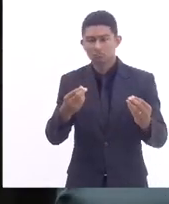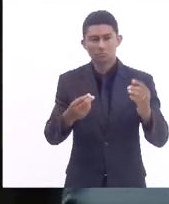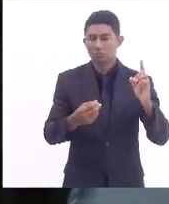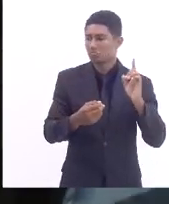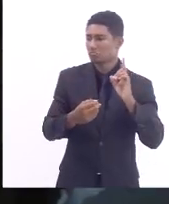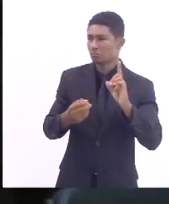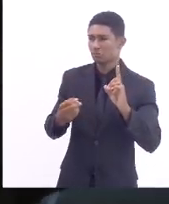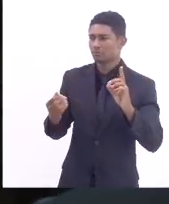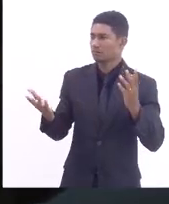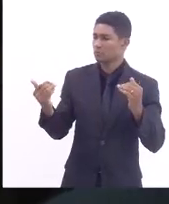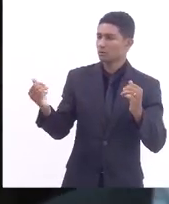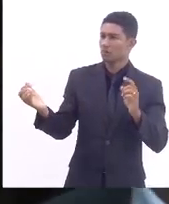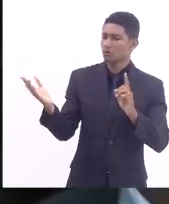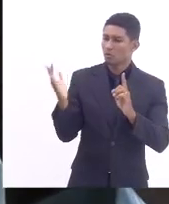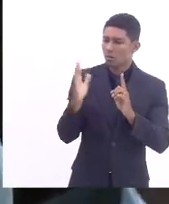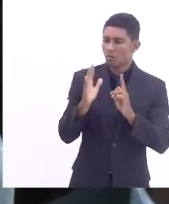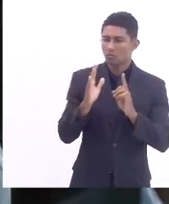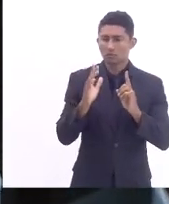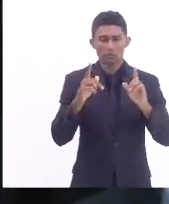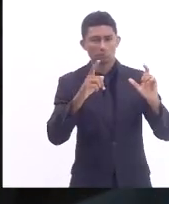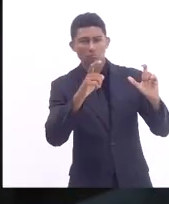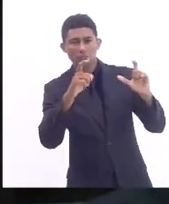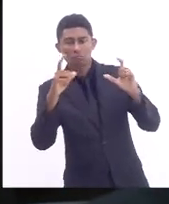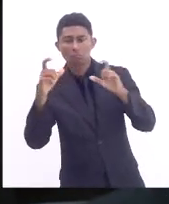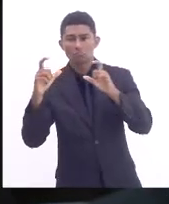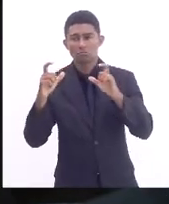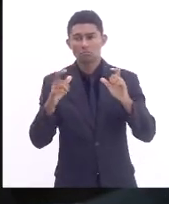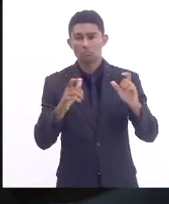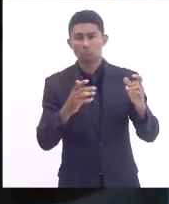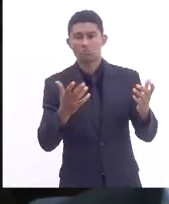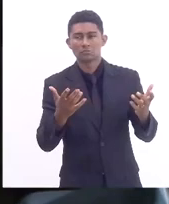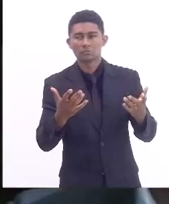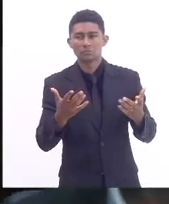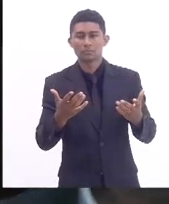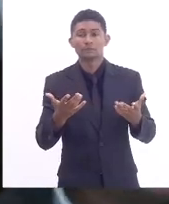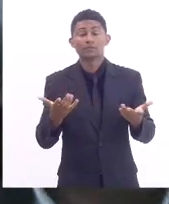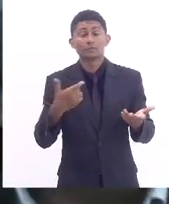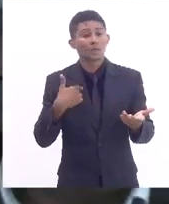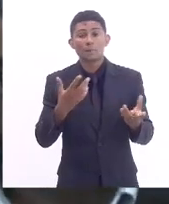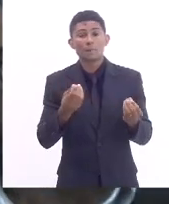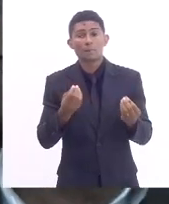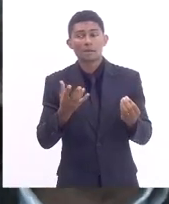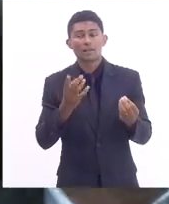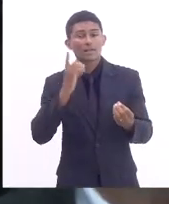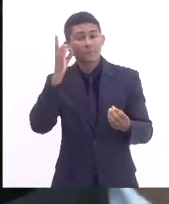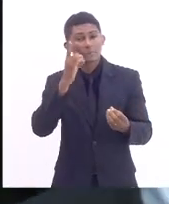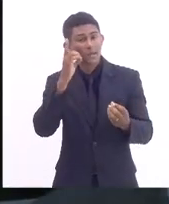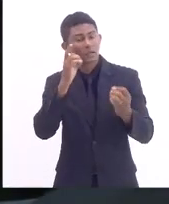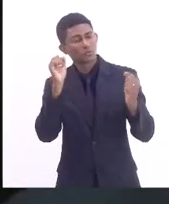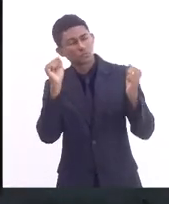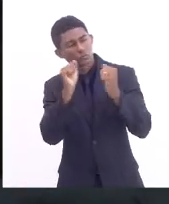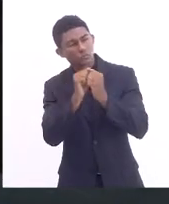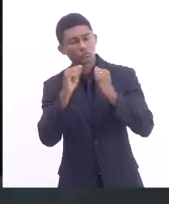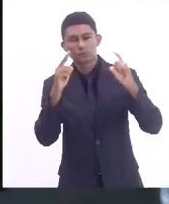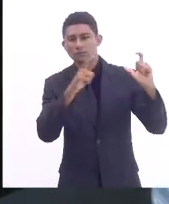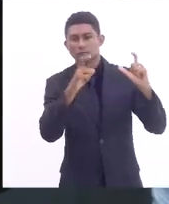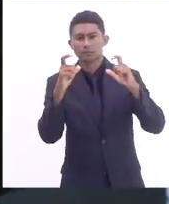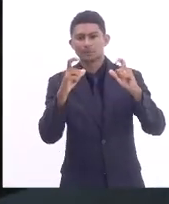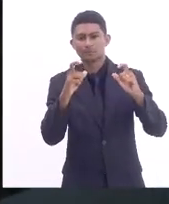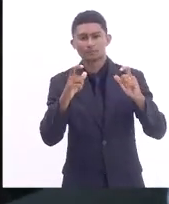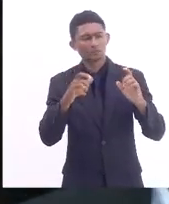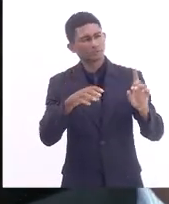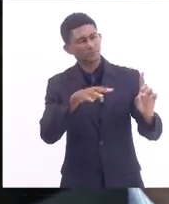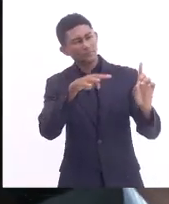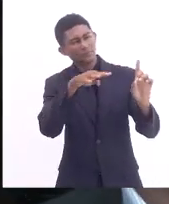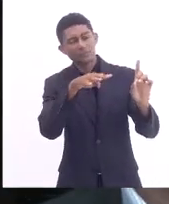gentil o Palmares bate o Sérgio bate menos um pouco mais bate também E aí eu ia para bater foto para essas pessoas eram meus ídolos